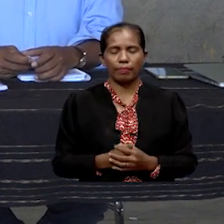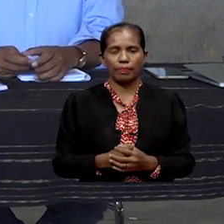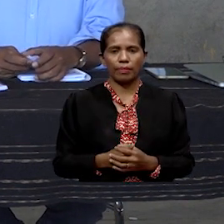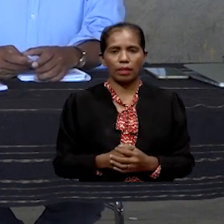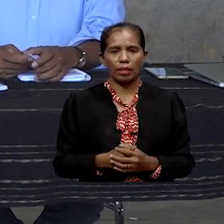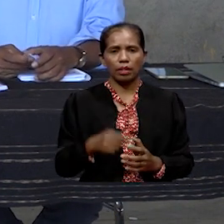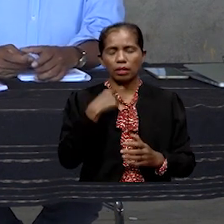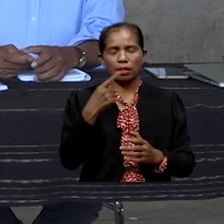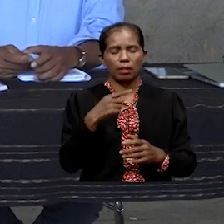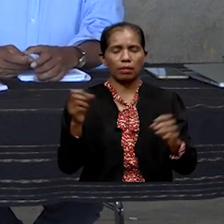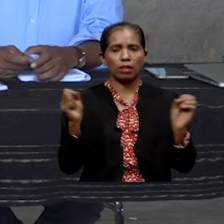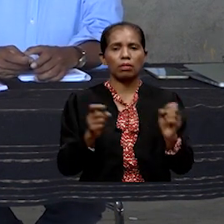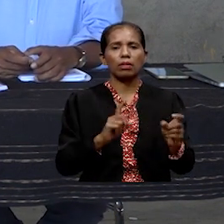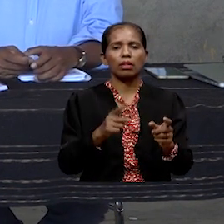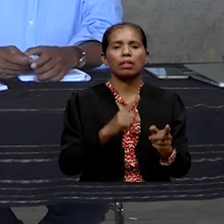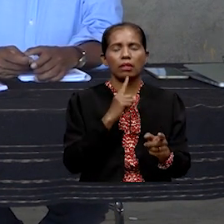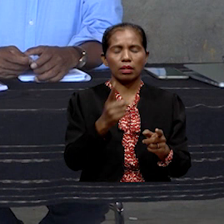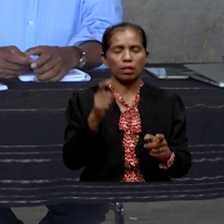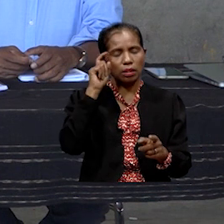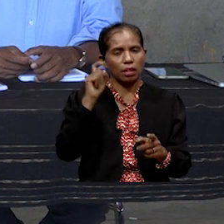volante para trava de processo.